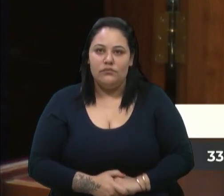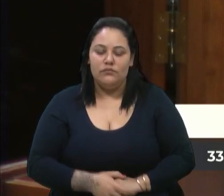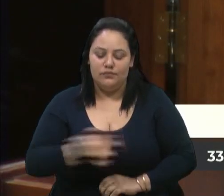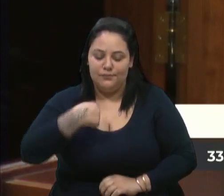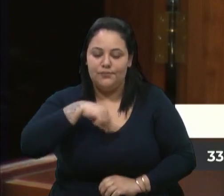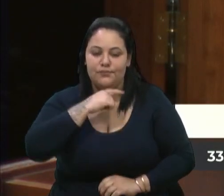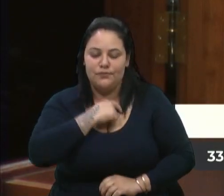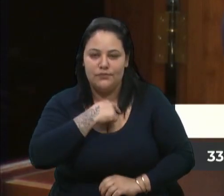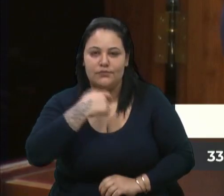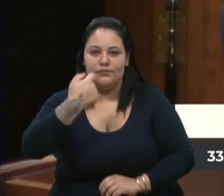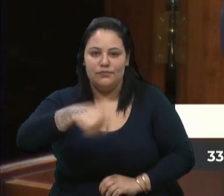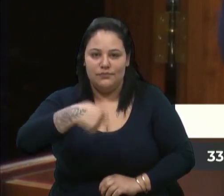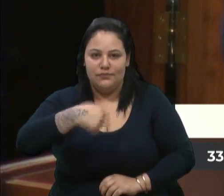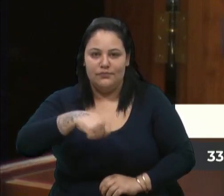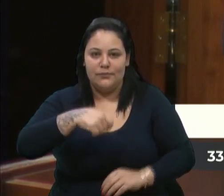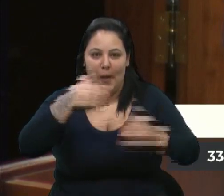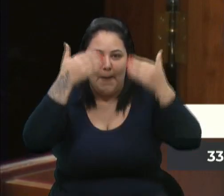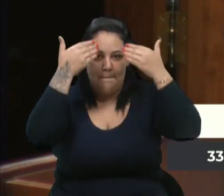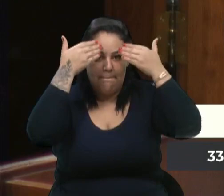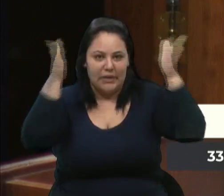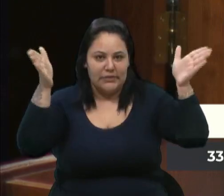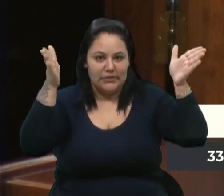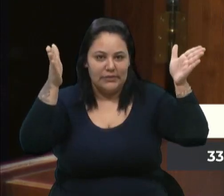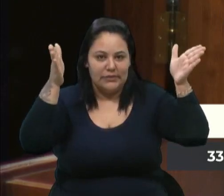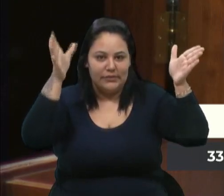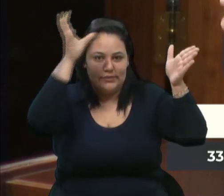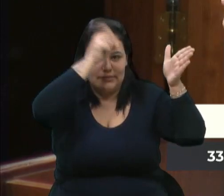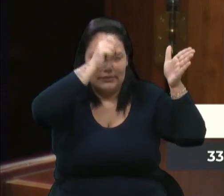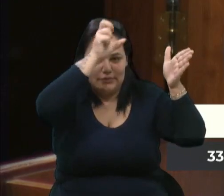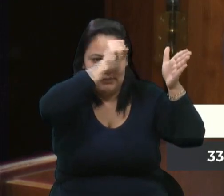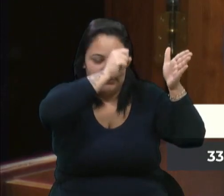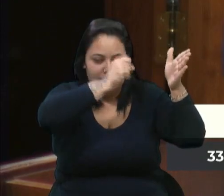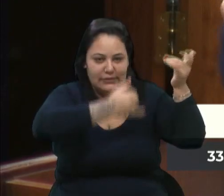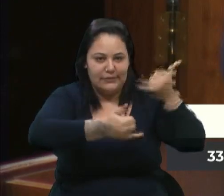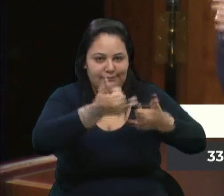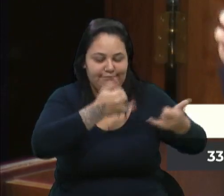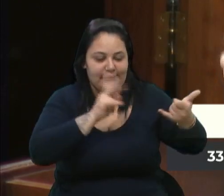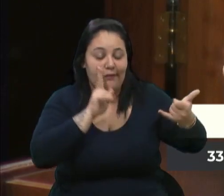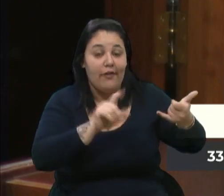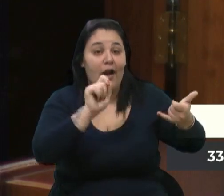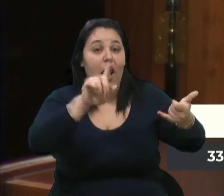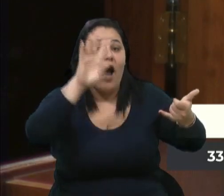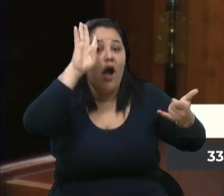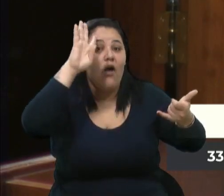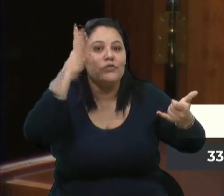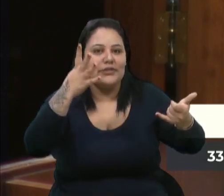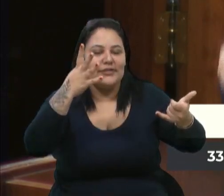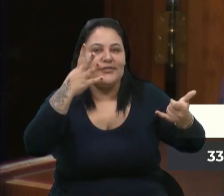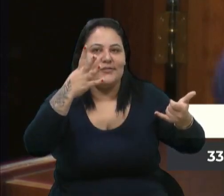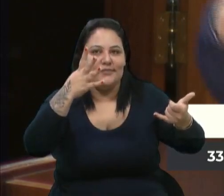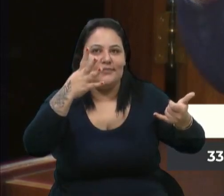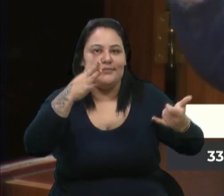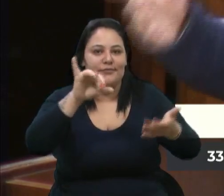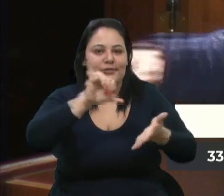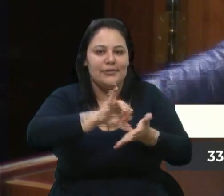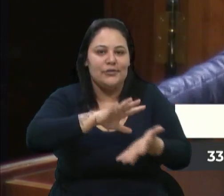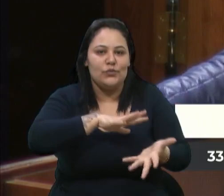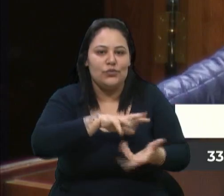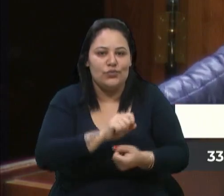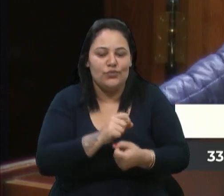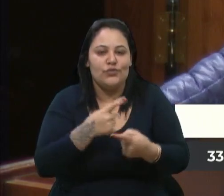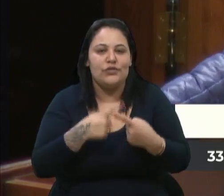precisa buscar informação e ver o que está acontecendo nesses grandes centros do mundo, porque São